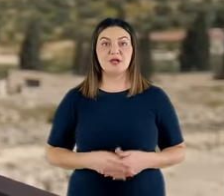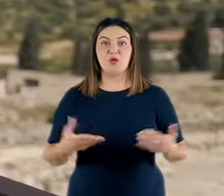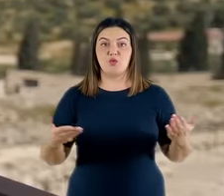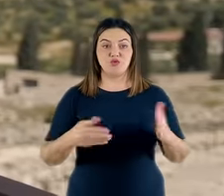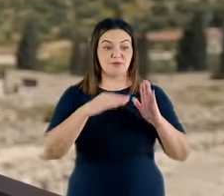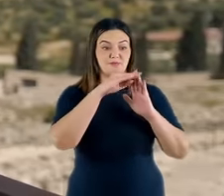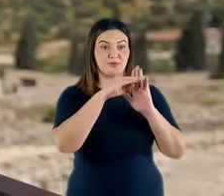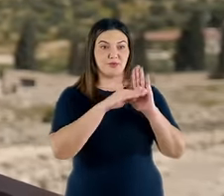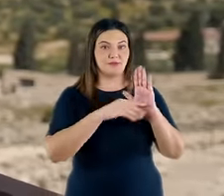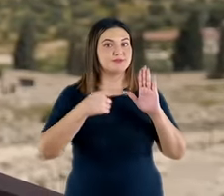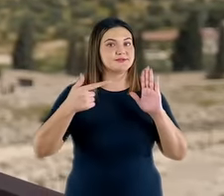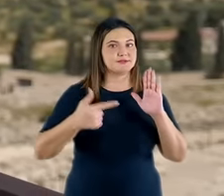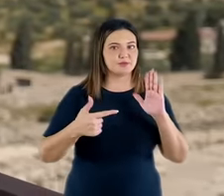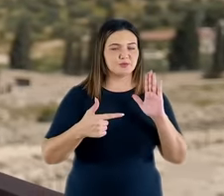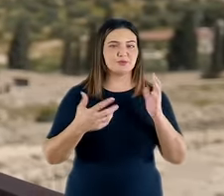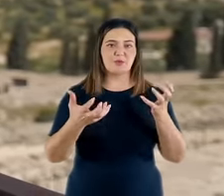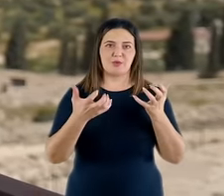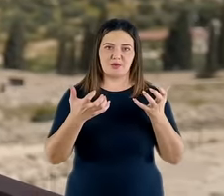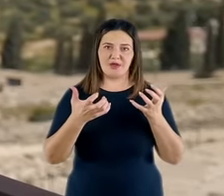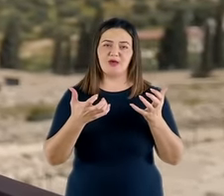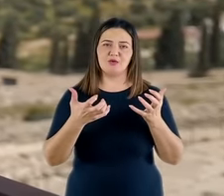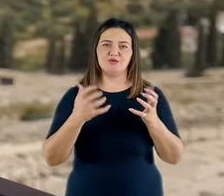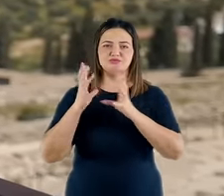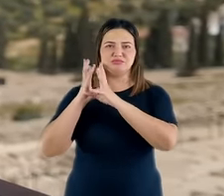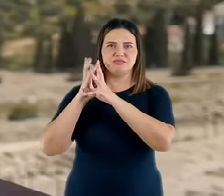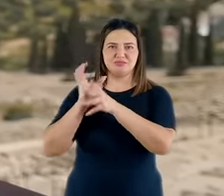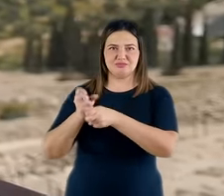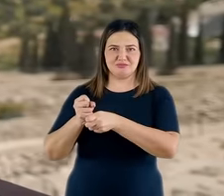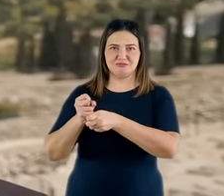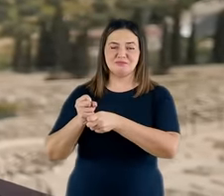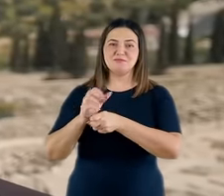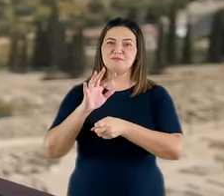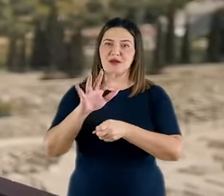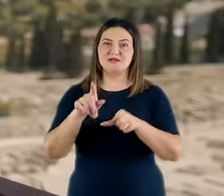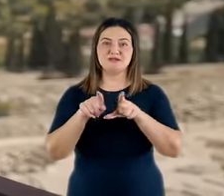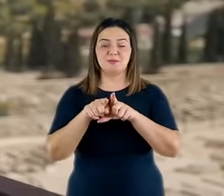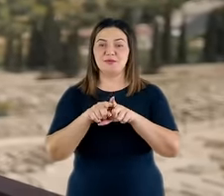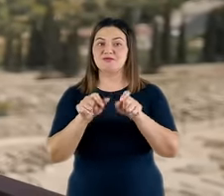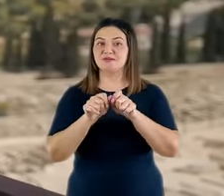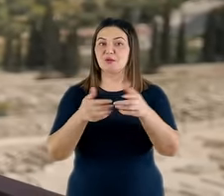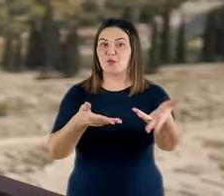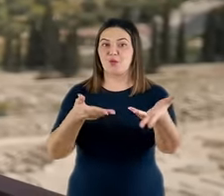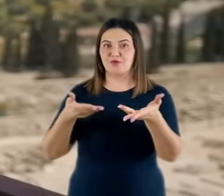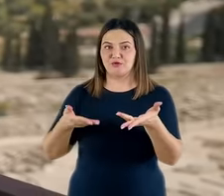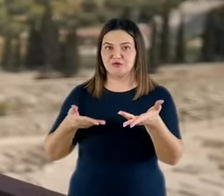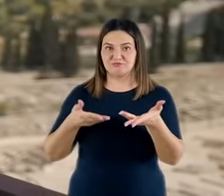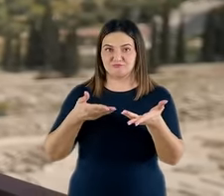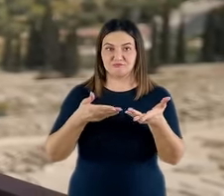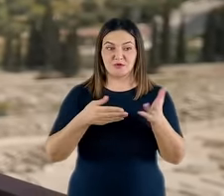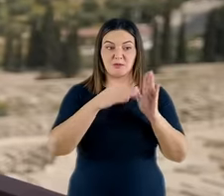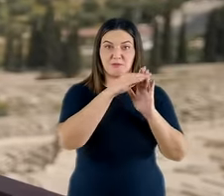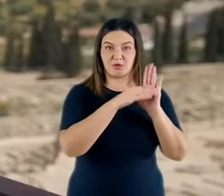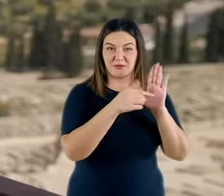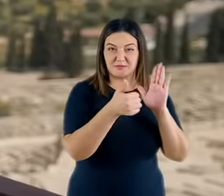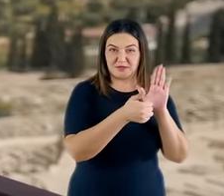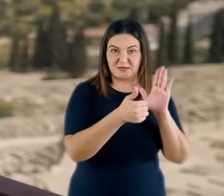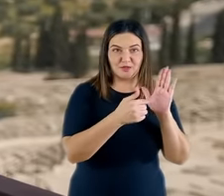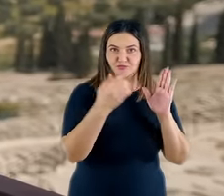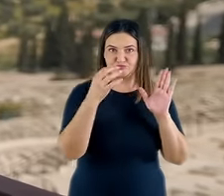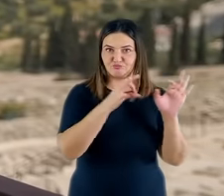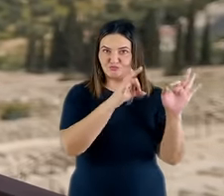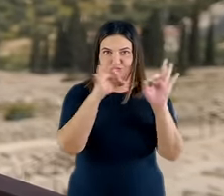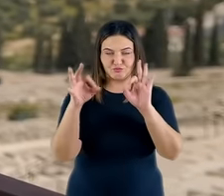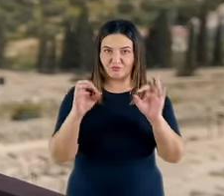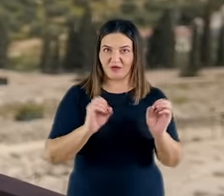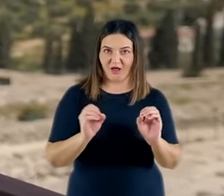Nesse segundo programa da série, eu quero repetir para você um pouquinho do que eu falei no programa anterior, mas fazer também um convite. Se você perdeu o programa inédito